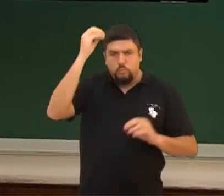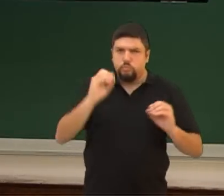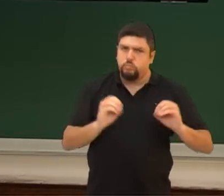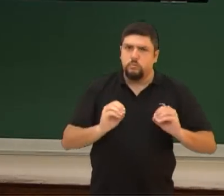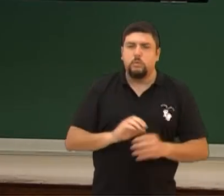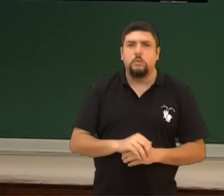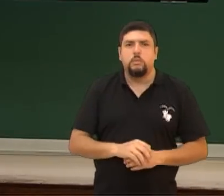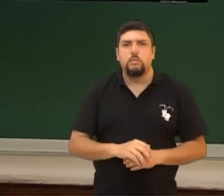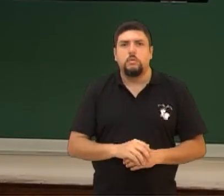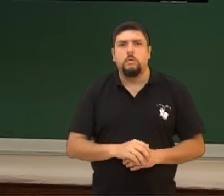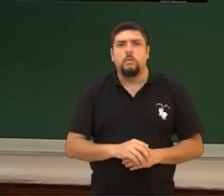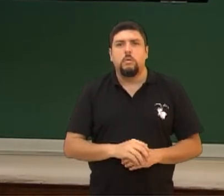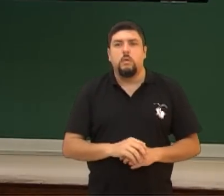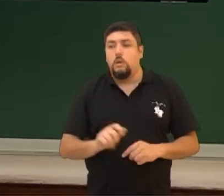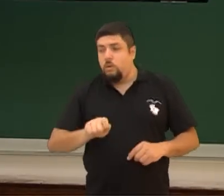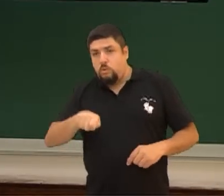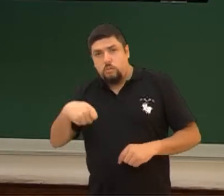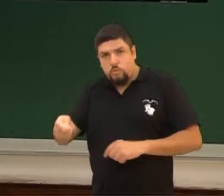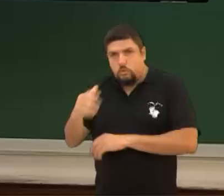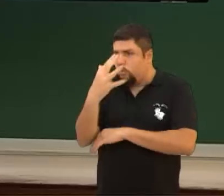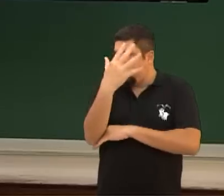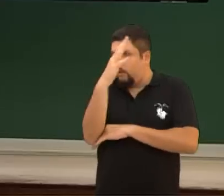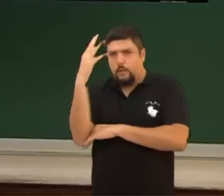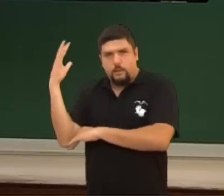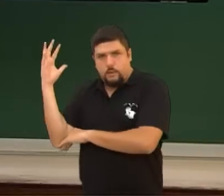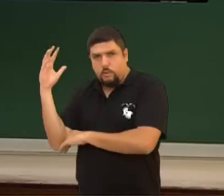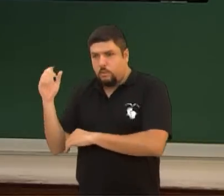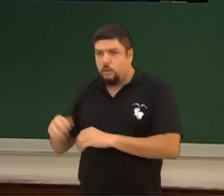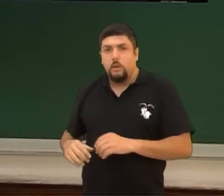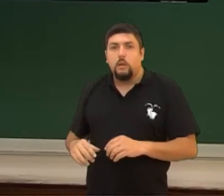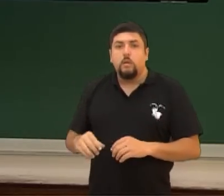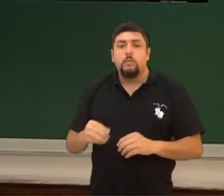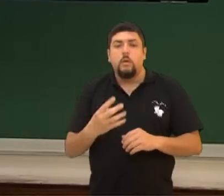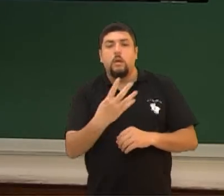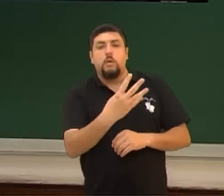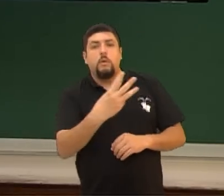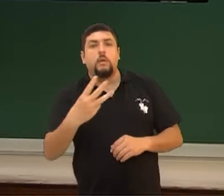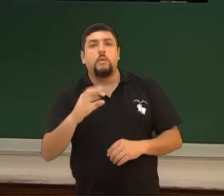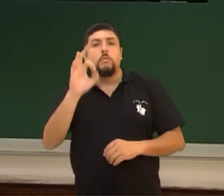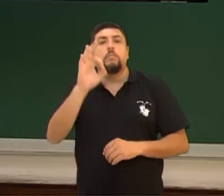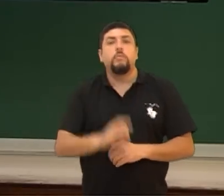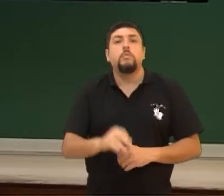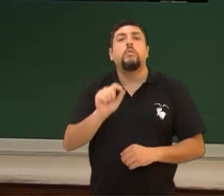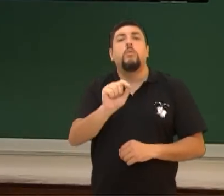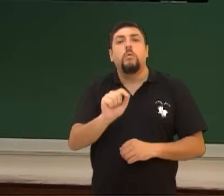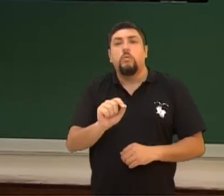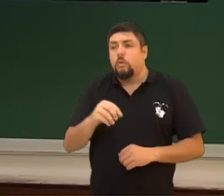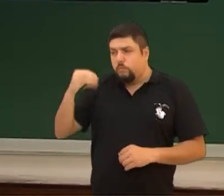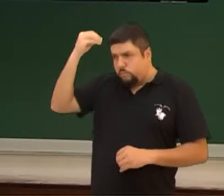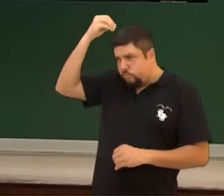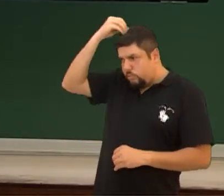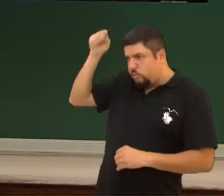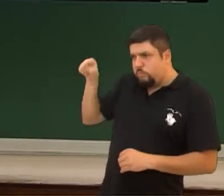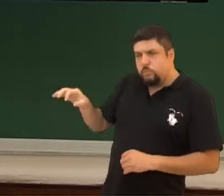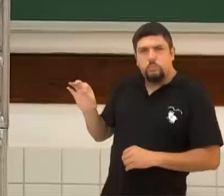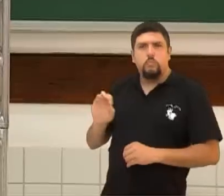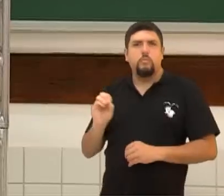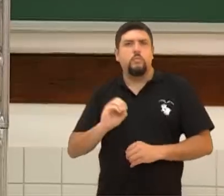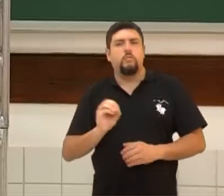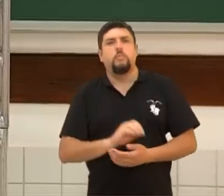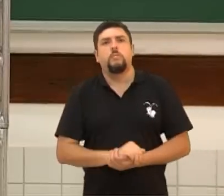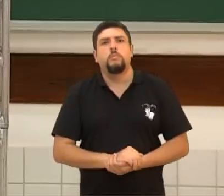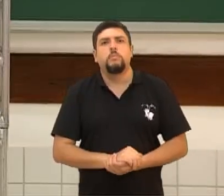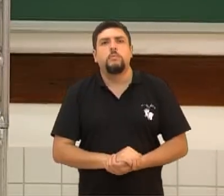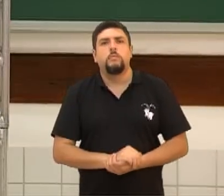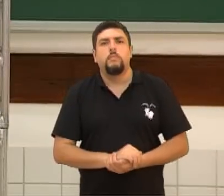em relação à natureza, nenhuma culpa, 43% dos entrevistados fizeram essa consideração. Então,